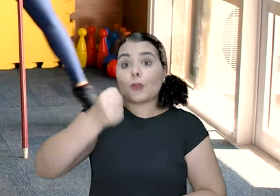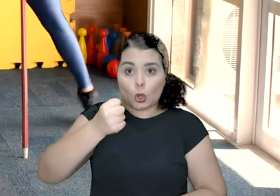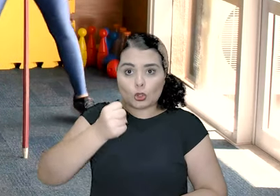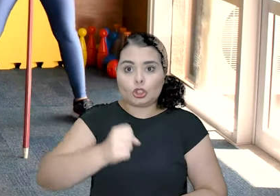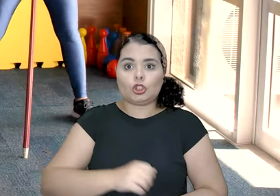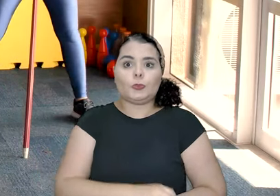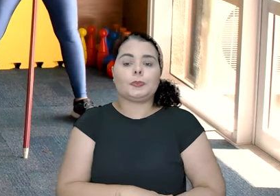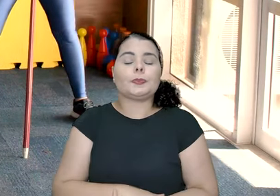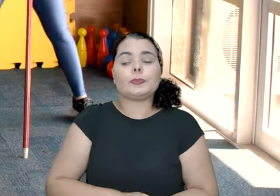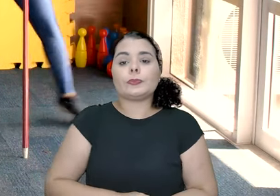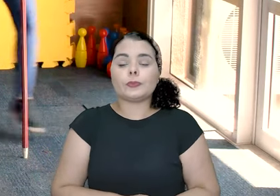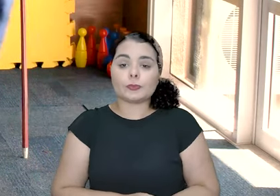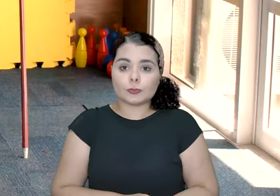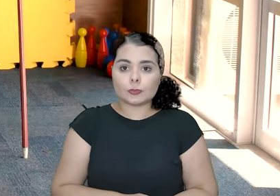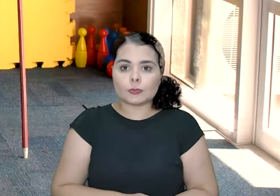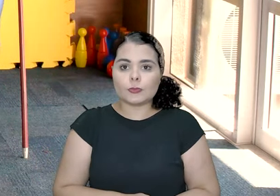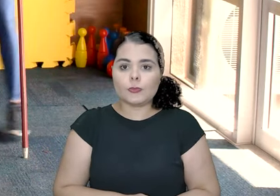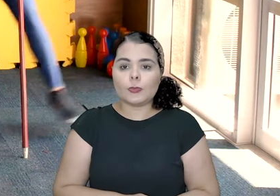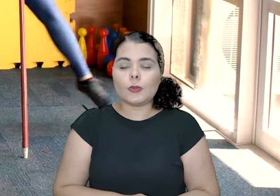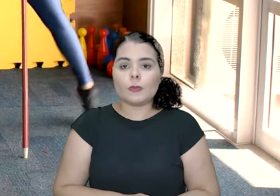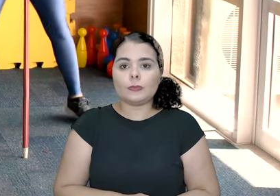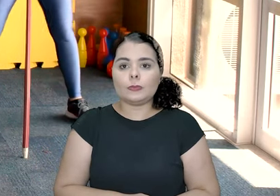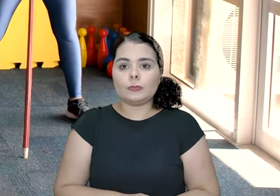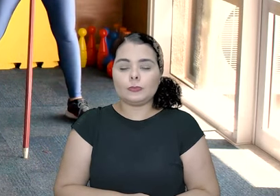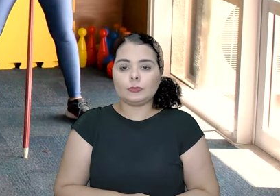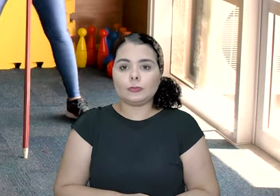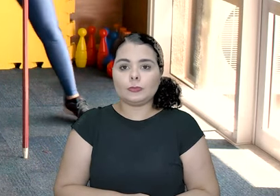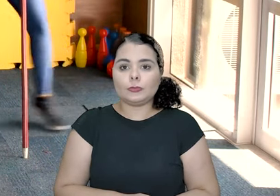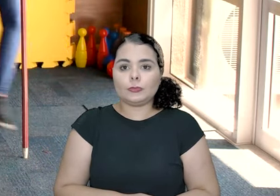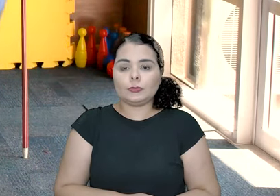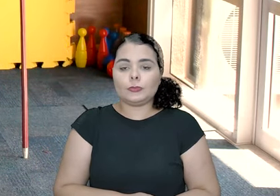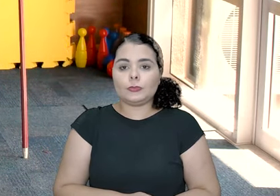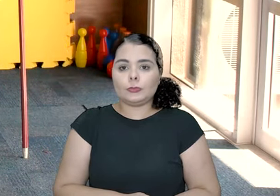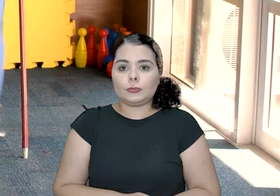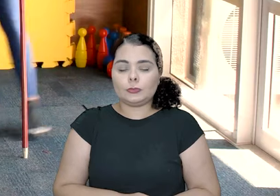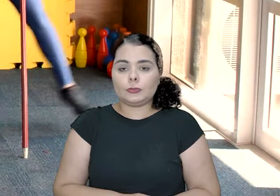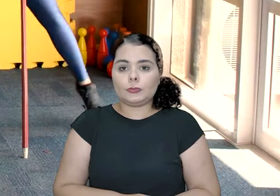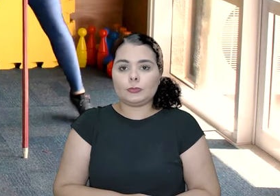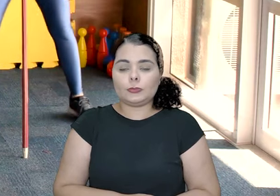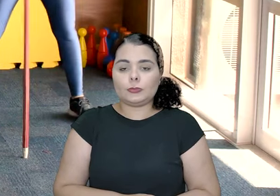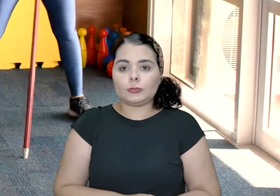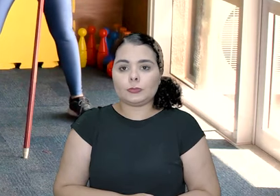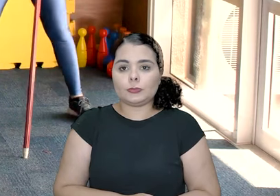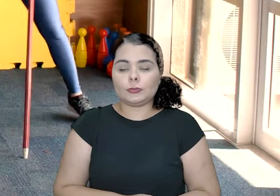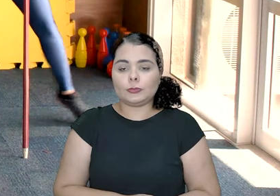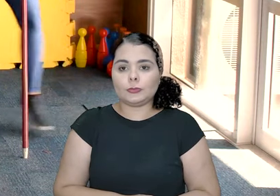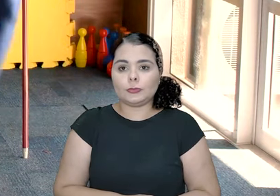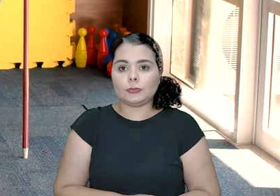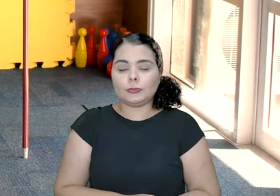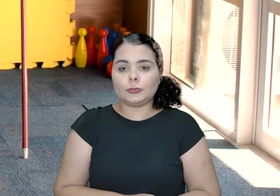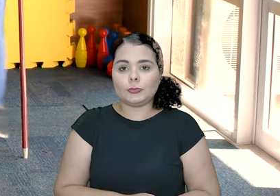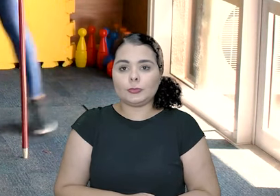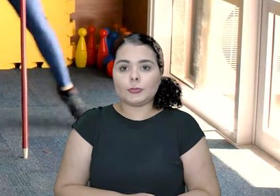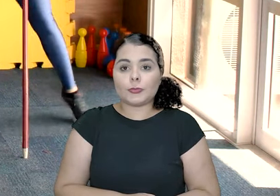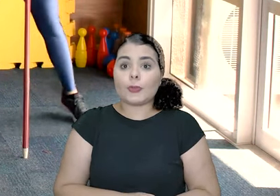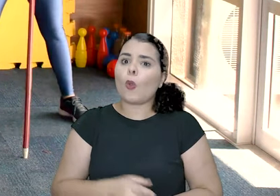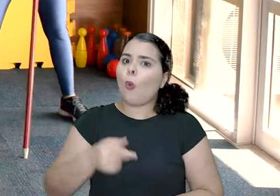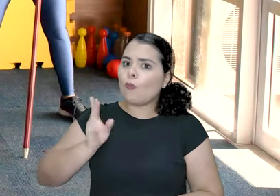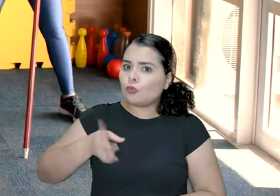Chuta e volta. Chuta e volta. Chuta, volta.